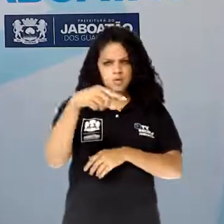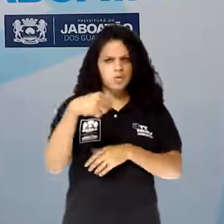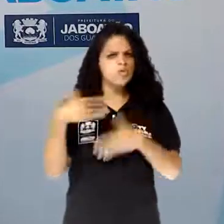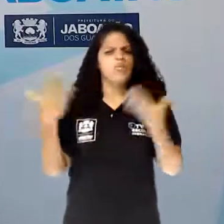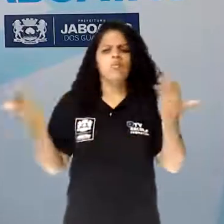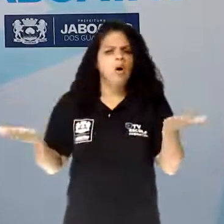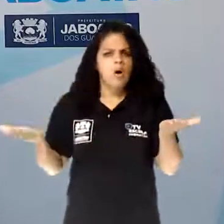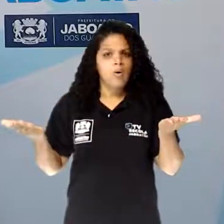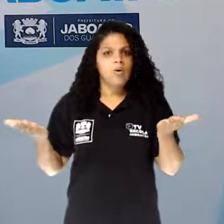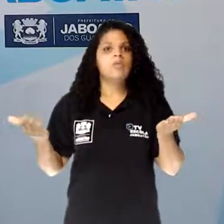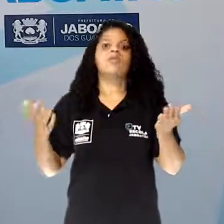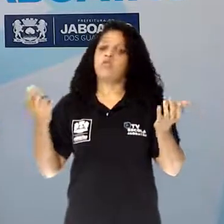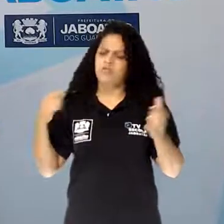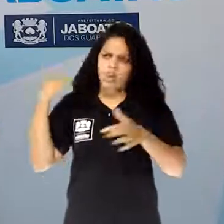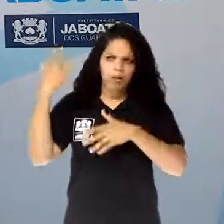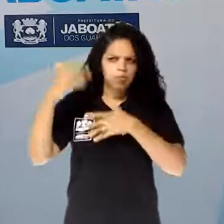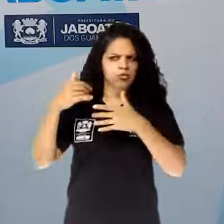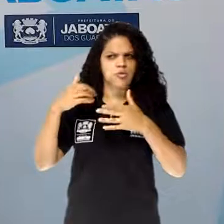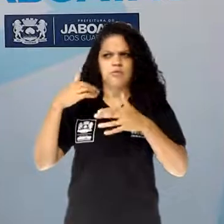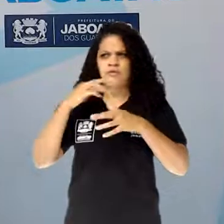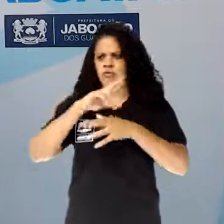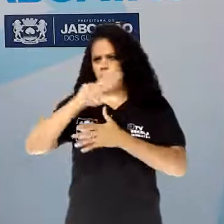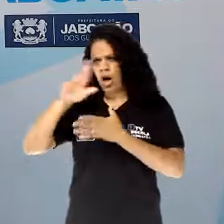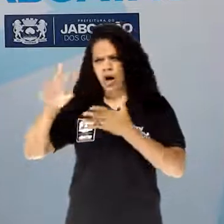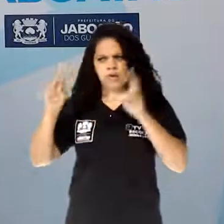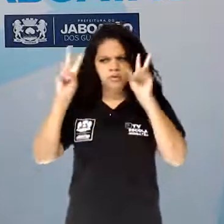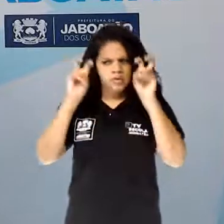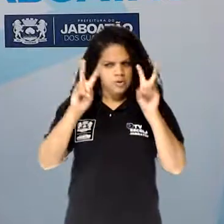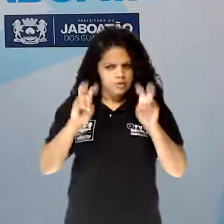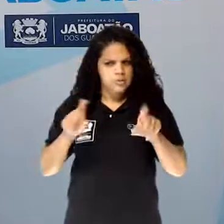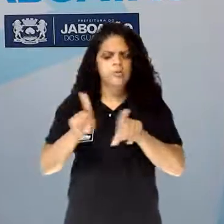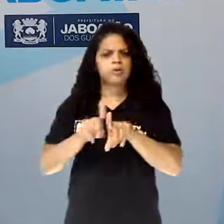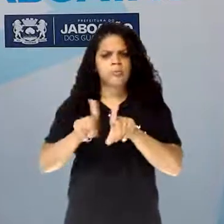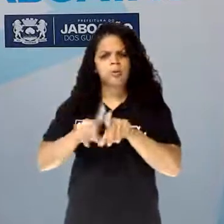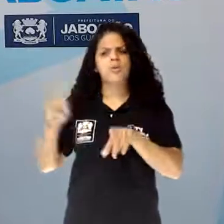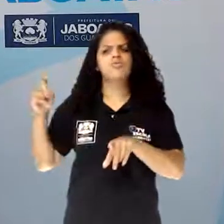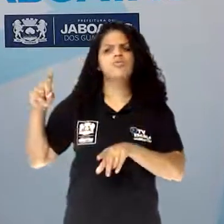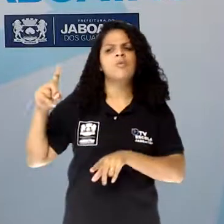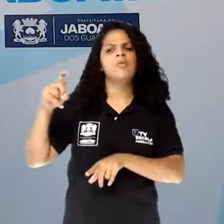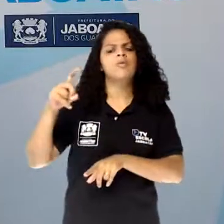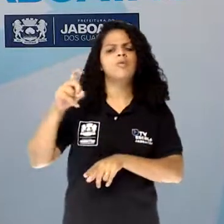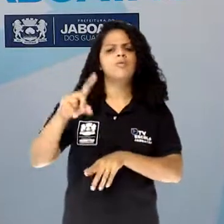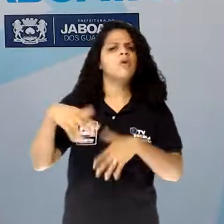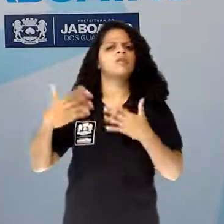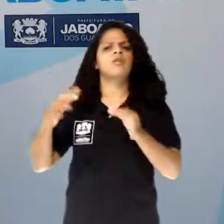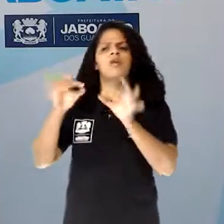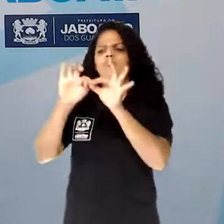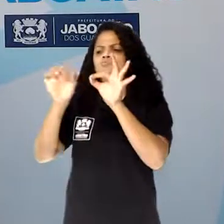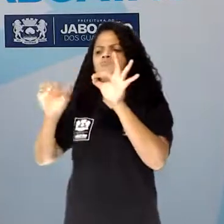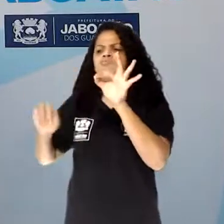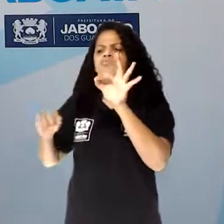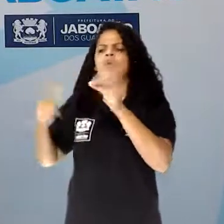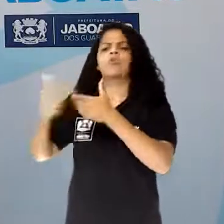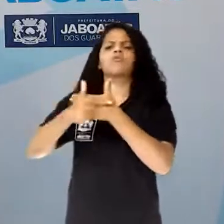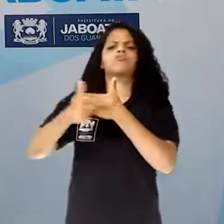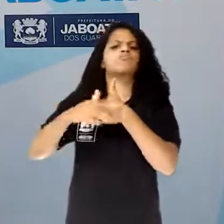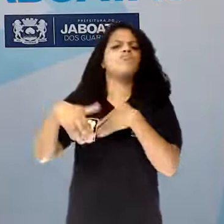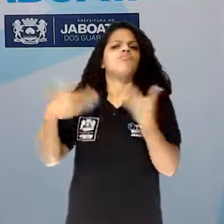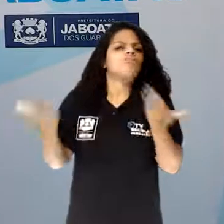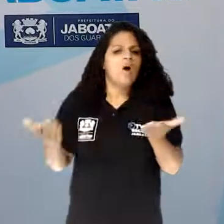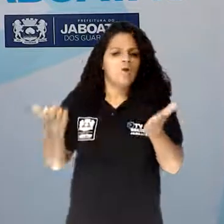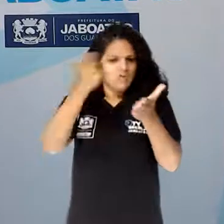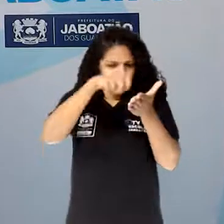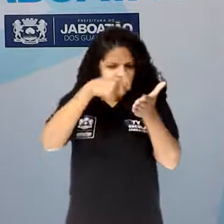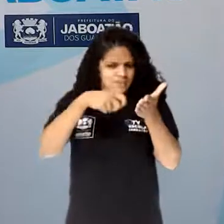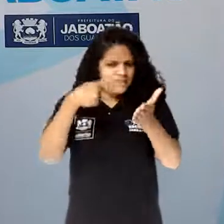dos gametas. Dentre os gametas a gente tem o espermatozoide. Para que serve o flagelo do espermatozoide? Escreve aí no